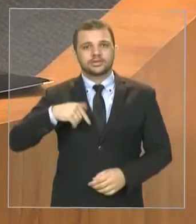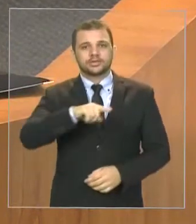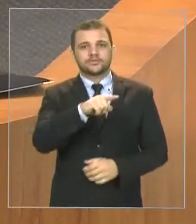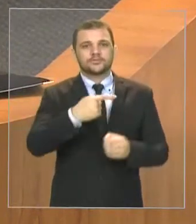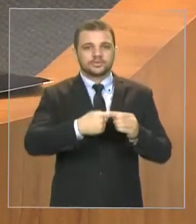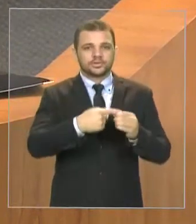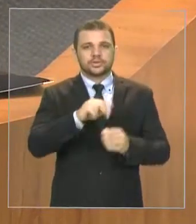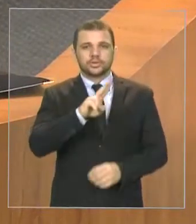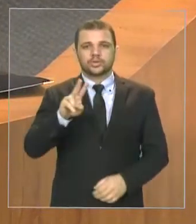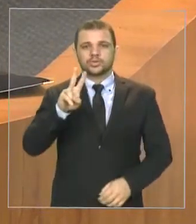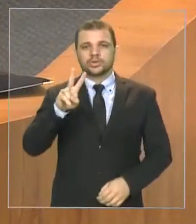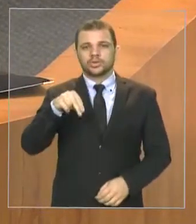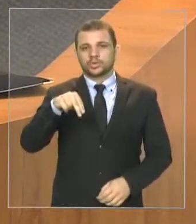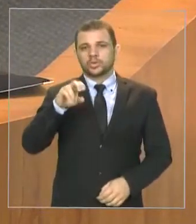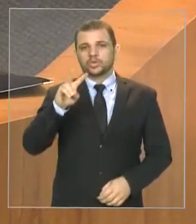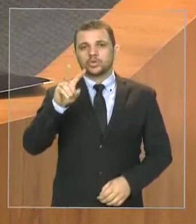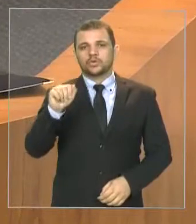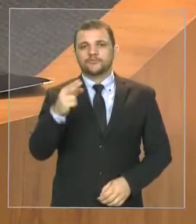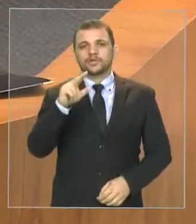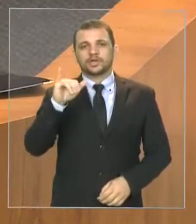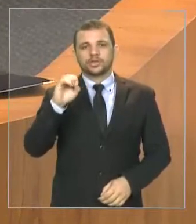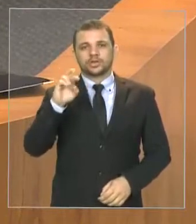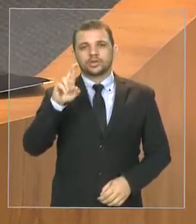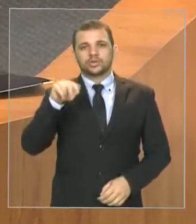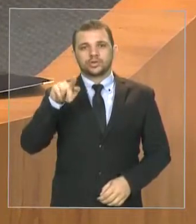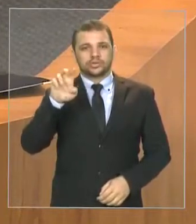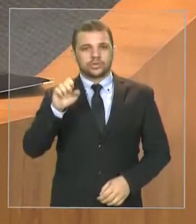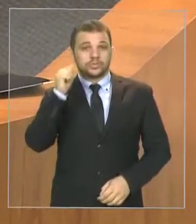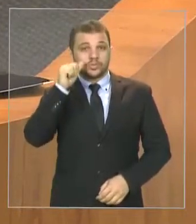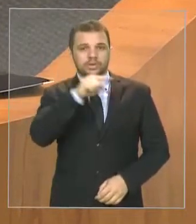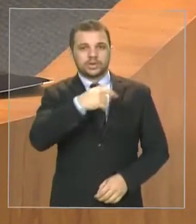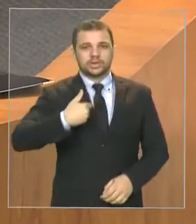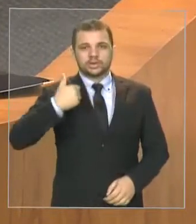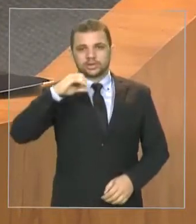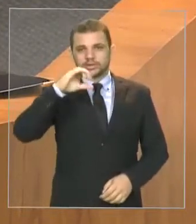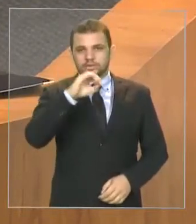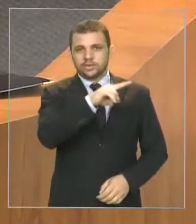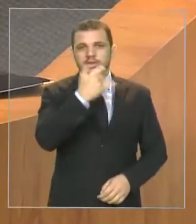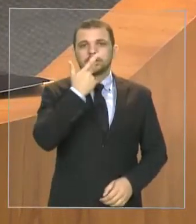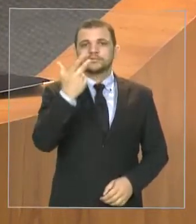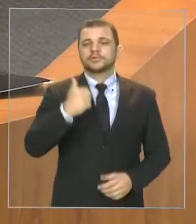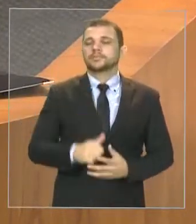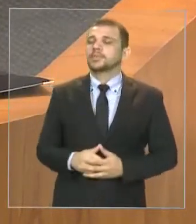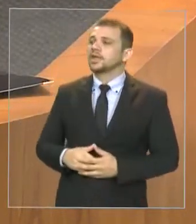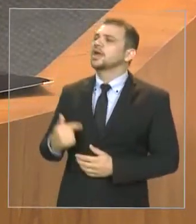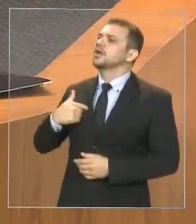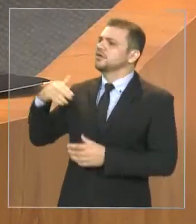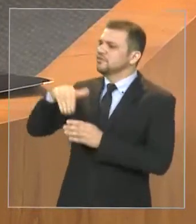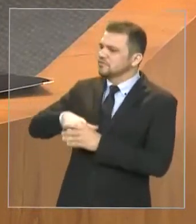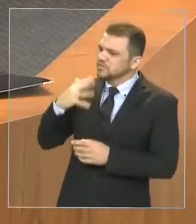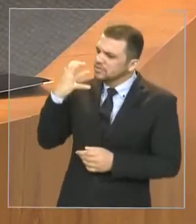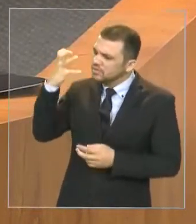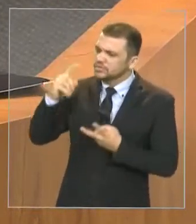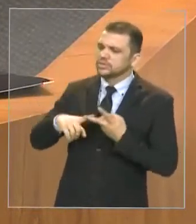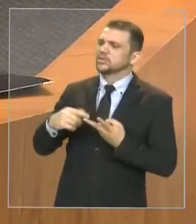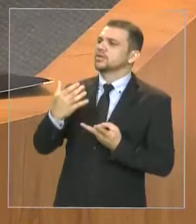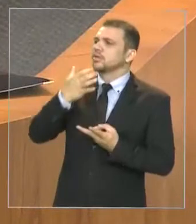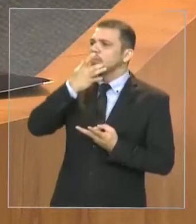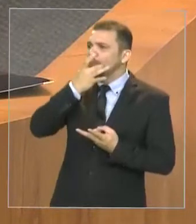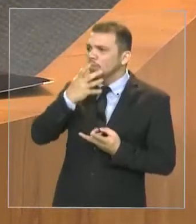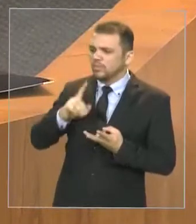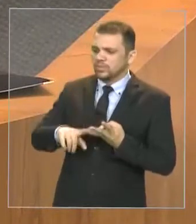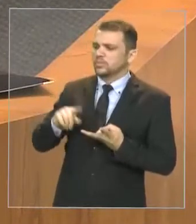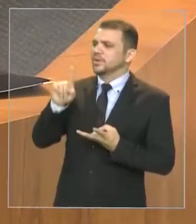filho, eu já votei em Rosiana, já votei em Lobão, Zé Reinaldo. Na última eleição eu votei em Flávio Dino, mas não volto mais